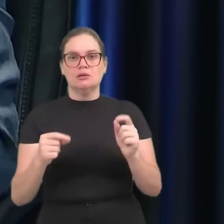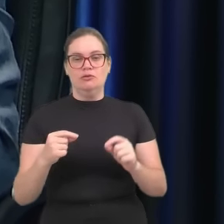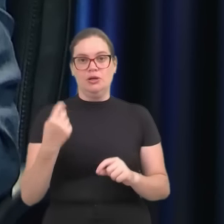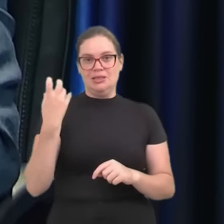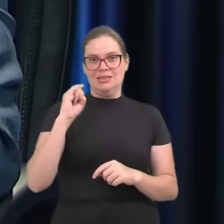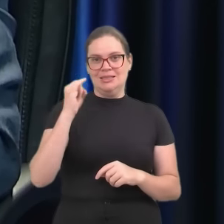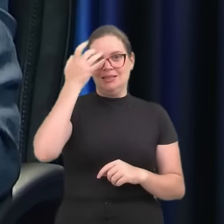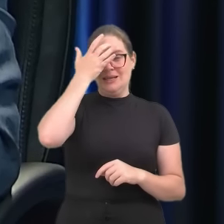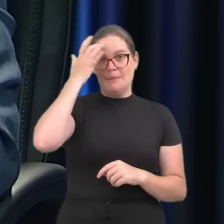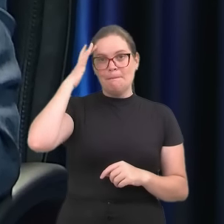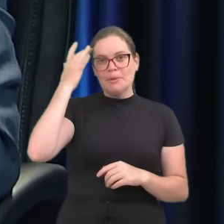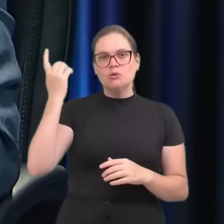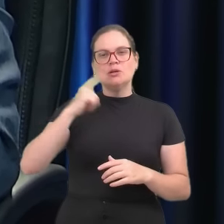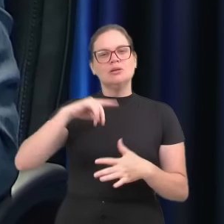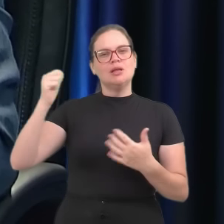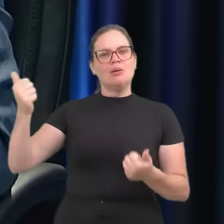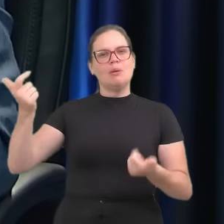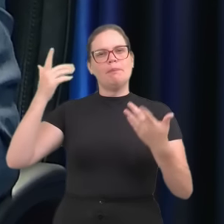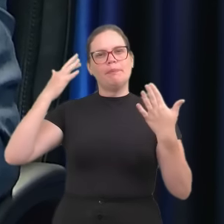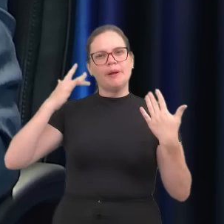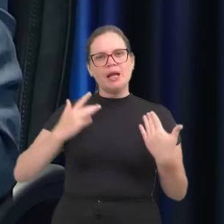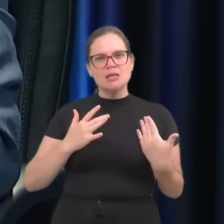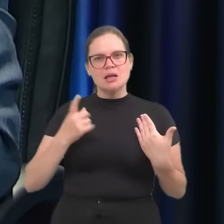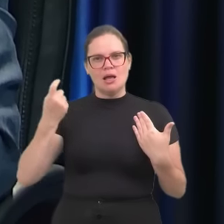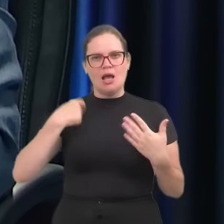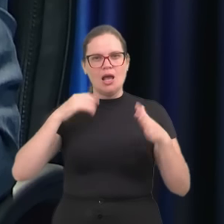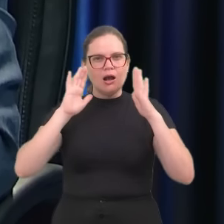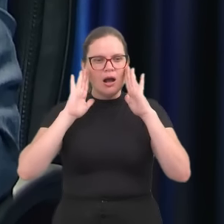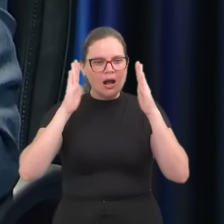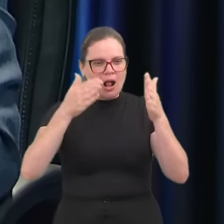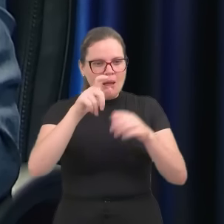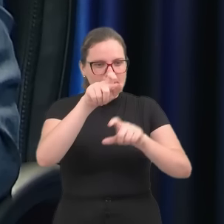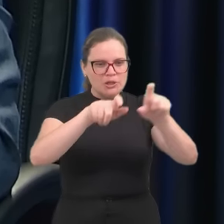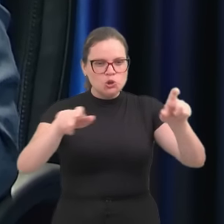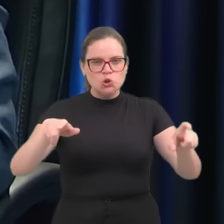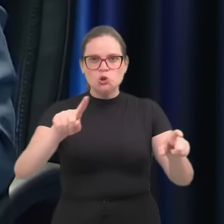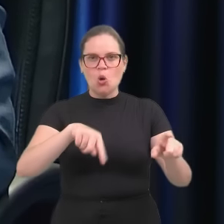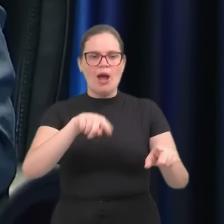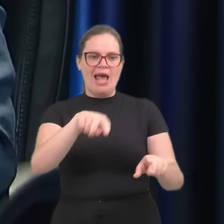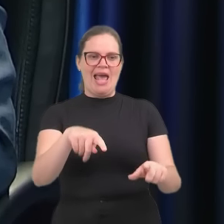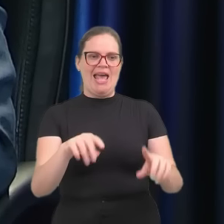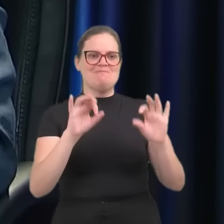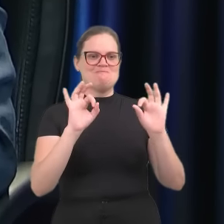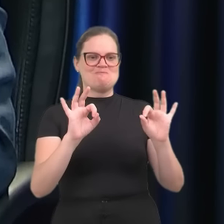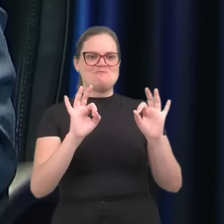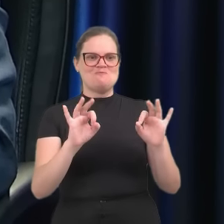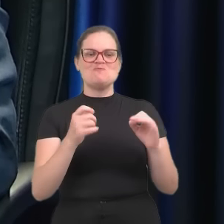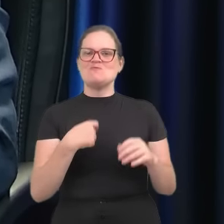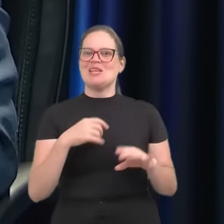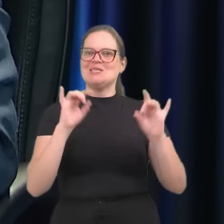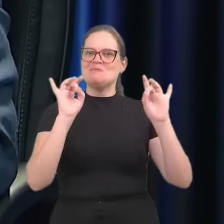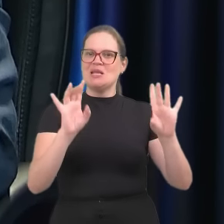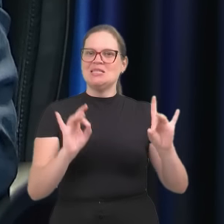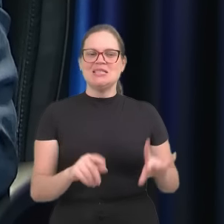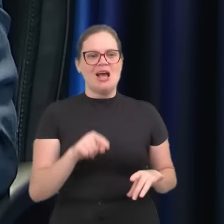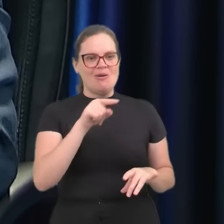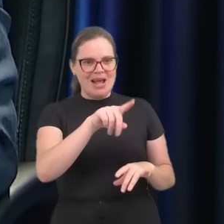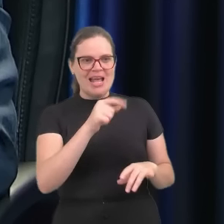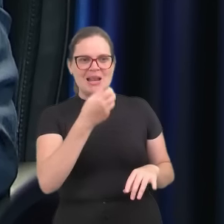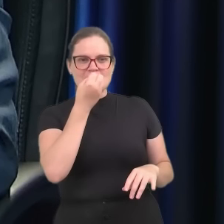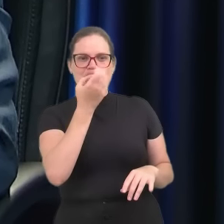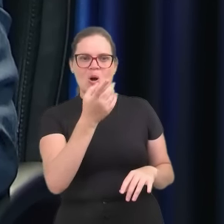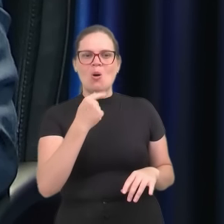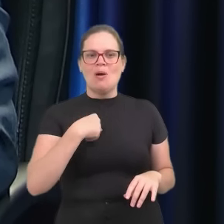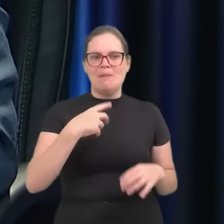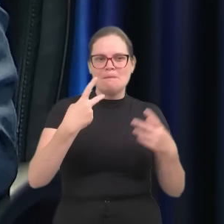se revela ao homem, depois que o homem ele recebe uma bênção de Deus, ele não pode mais ficar com o barro nos olhos.